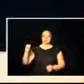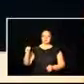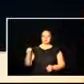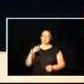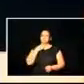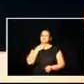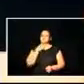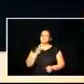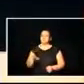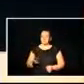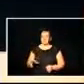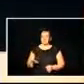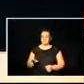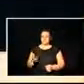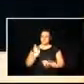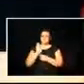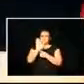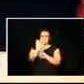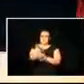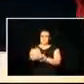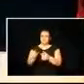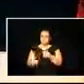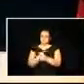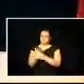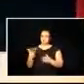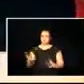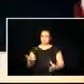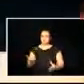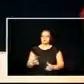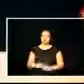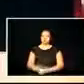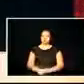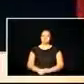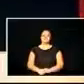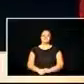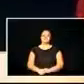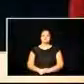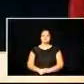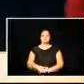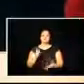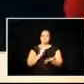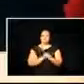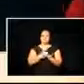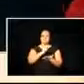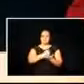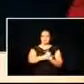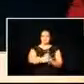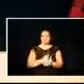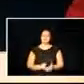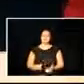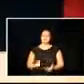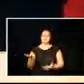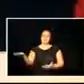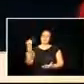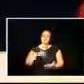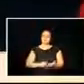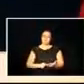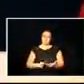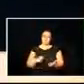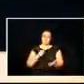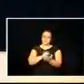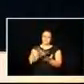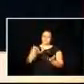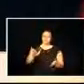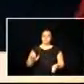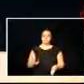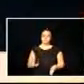entre candidatos no pleitos eleitorais: nomear, contratar, de qualquer forma, admitir, demitir, sem justa